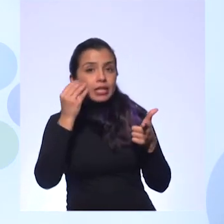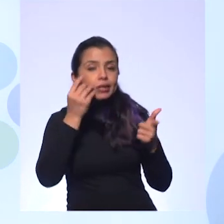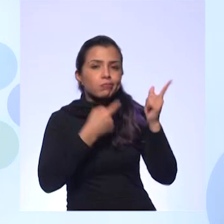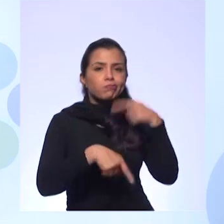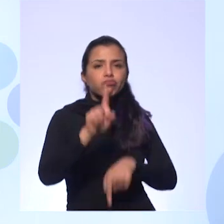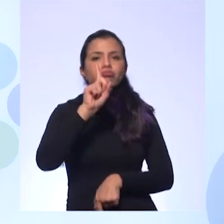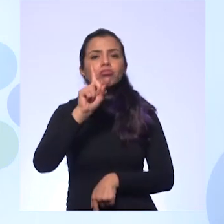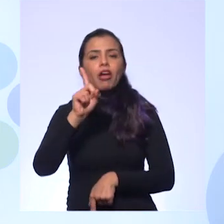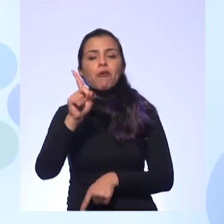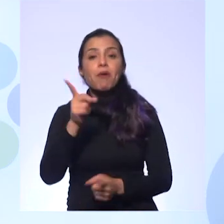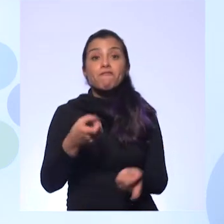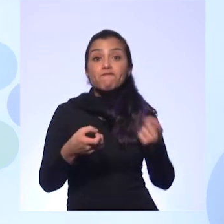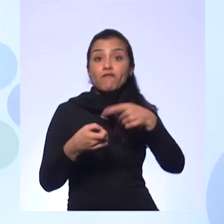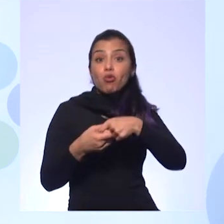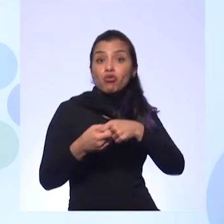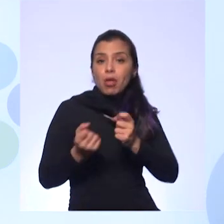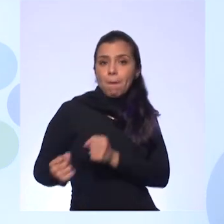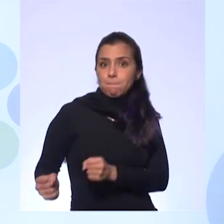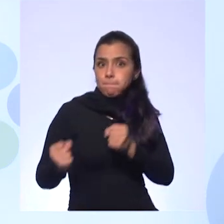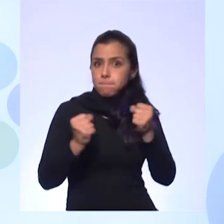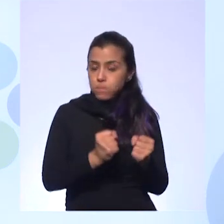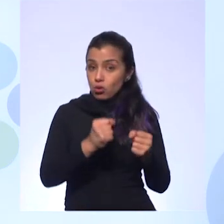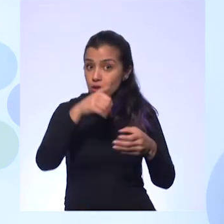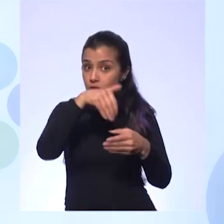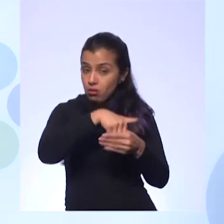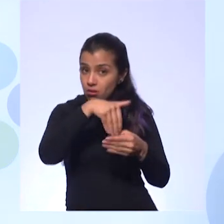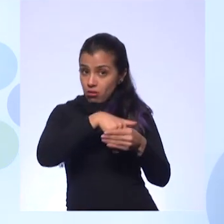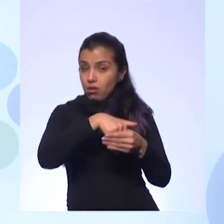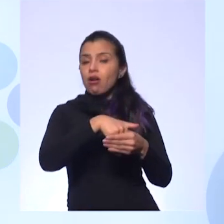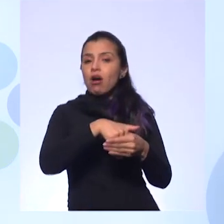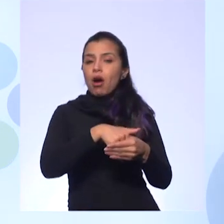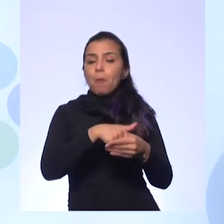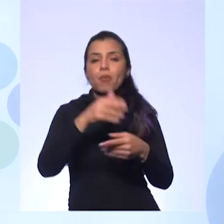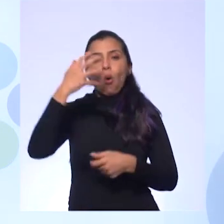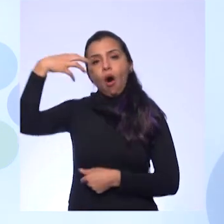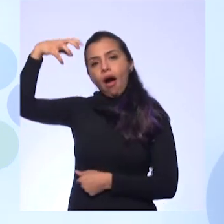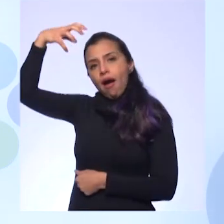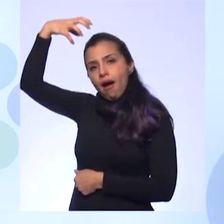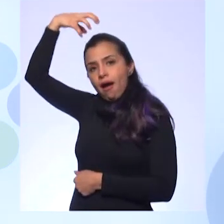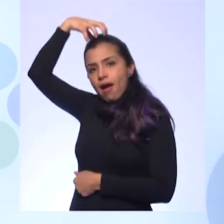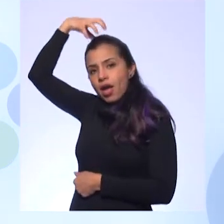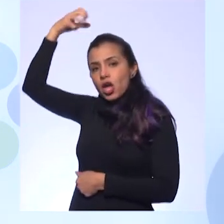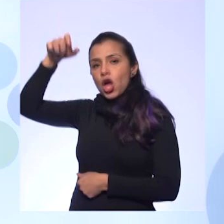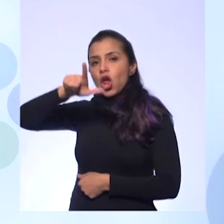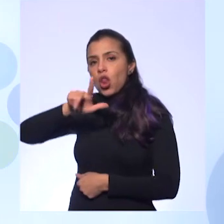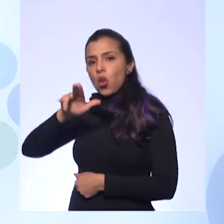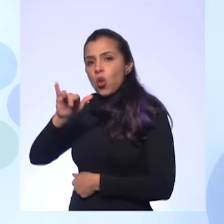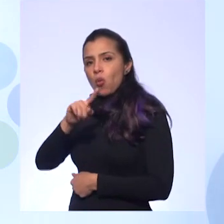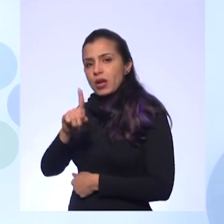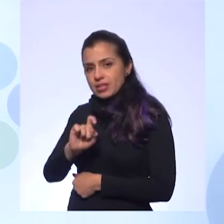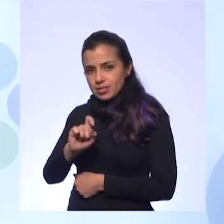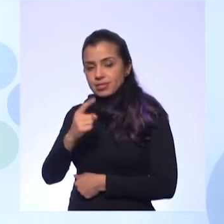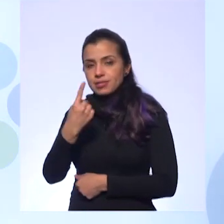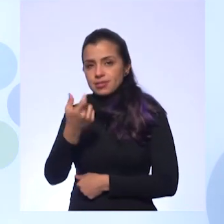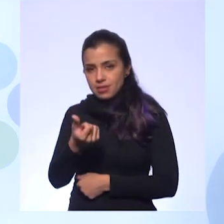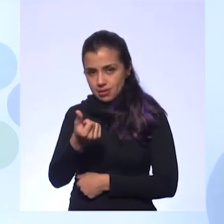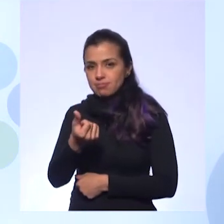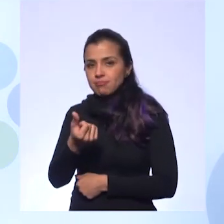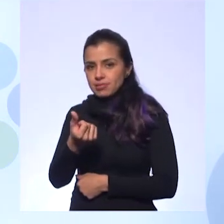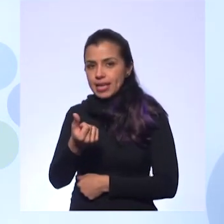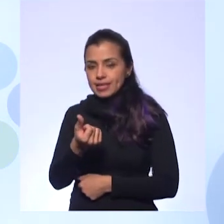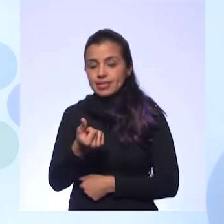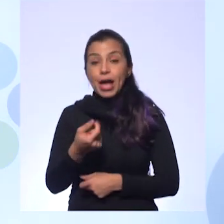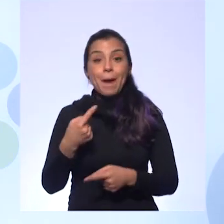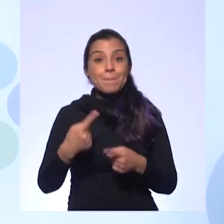poder político para o rei Luís XVI de uma forma absolutista e não constitucional, porque nesse momento